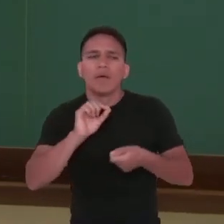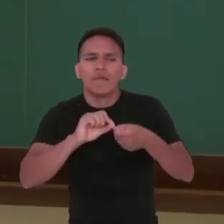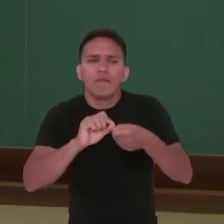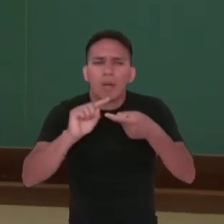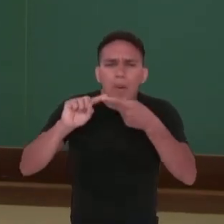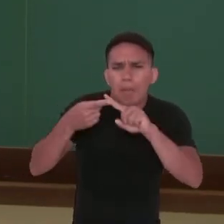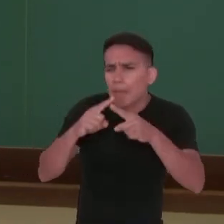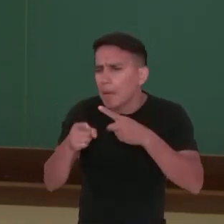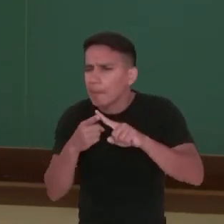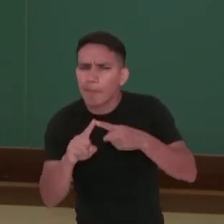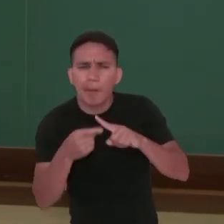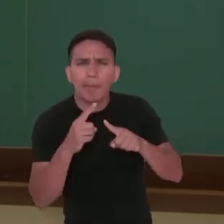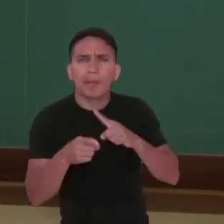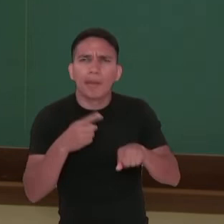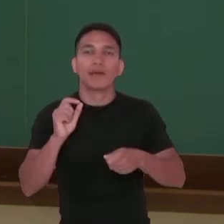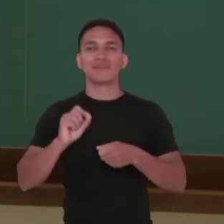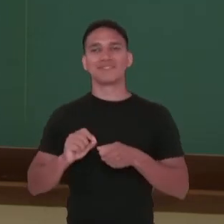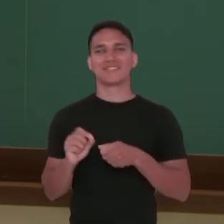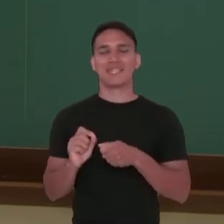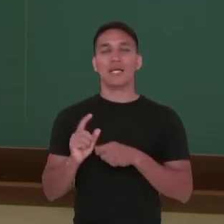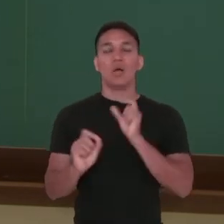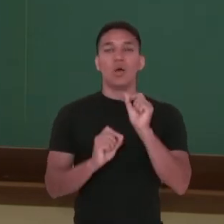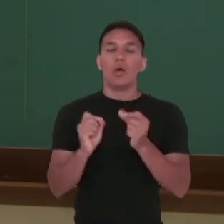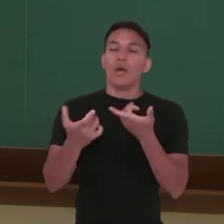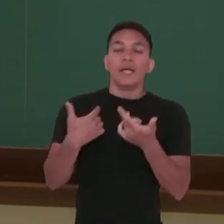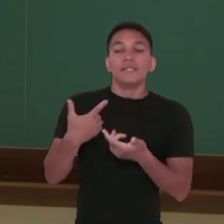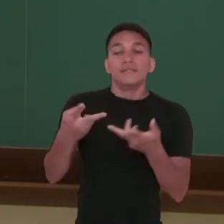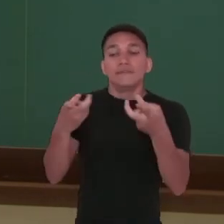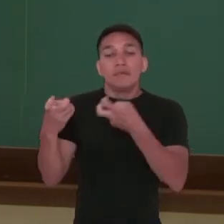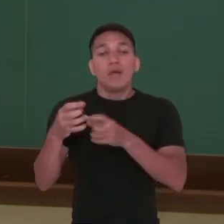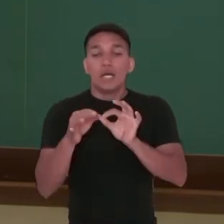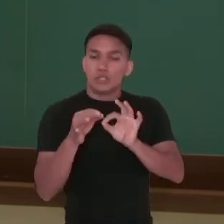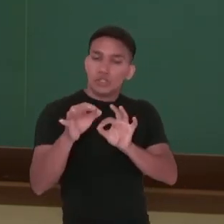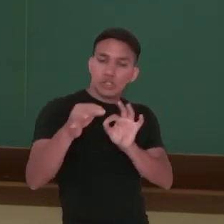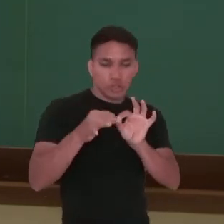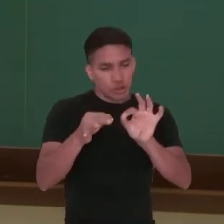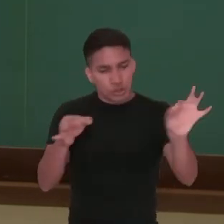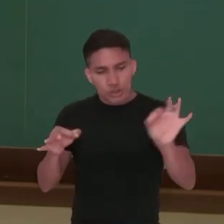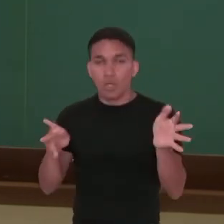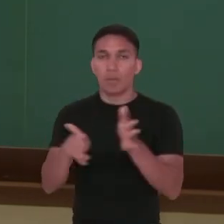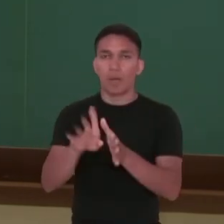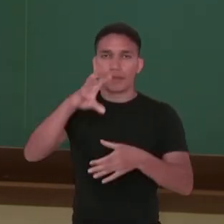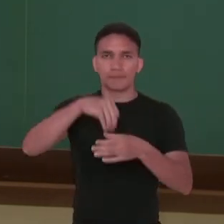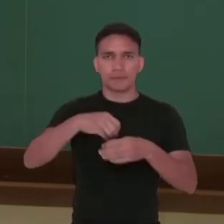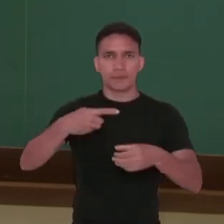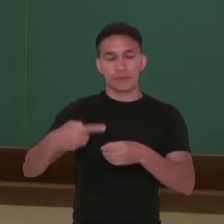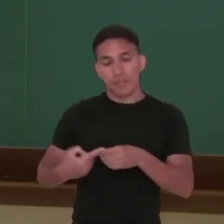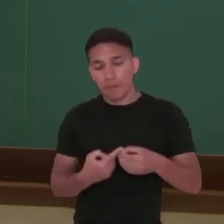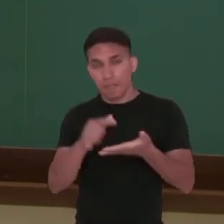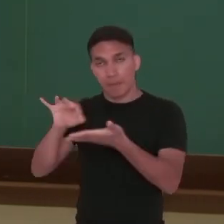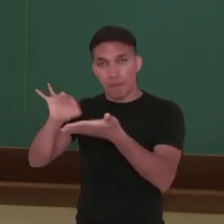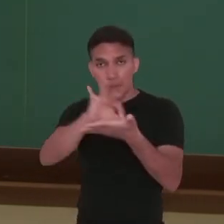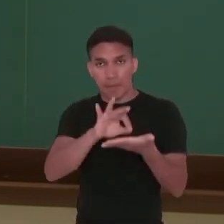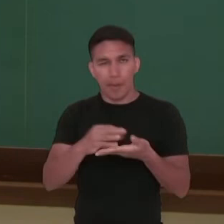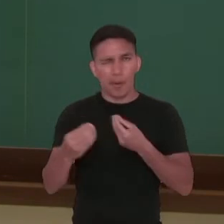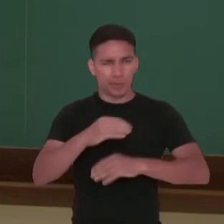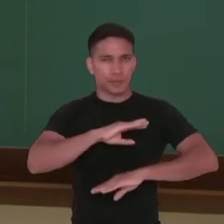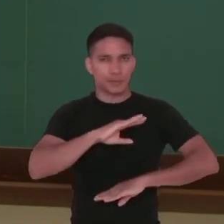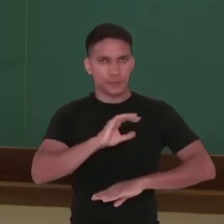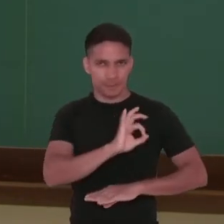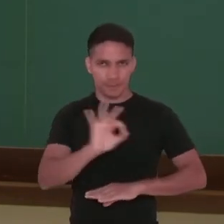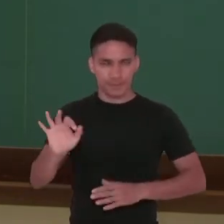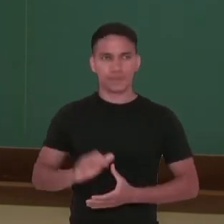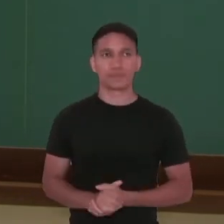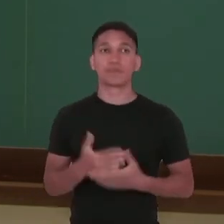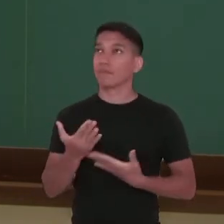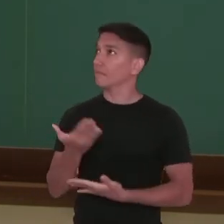medidas, né, a serem para eu ver a distância lá dentro do mapa e como é que está essa questão. Joia?